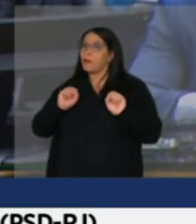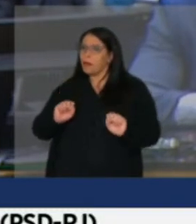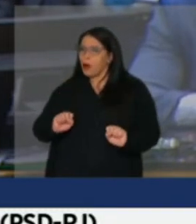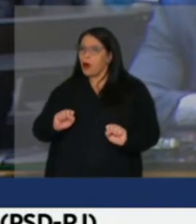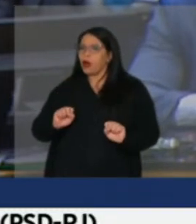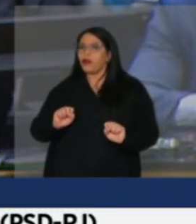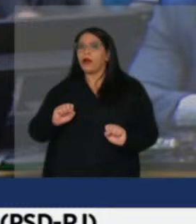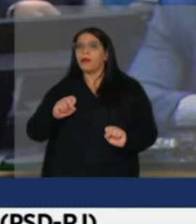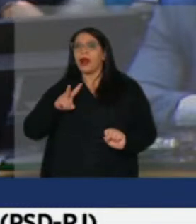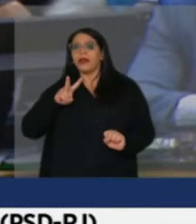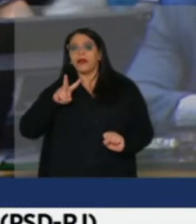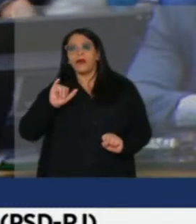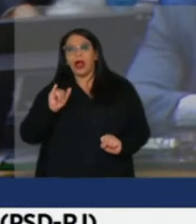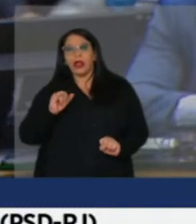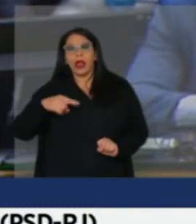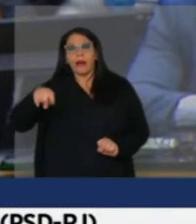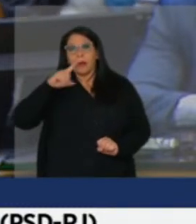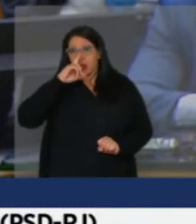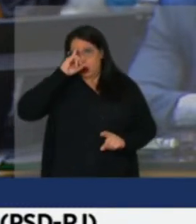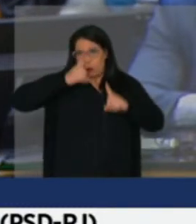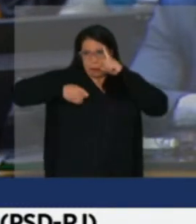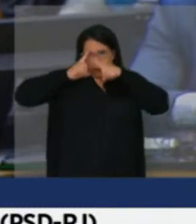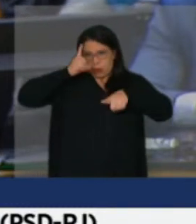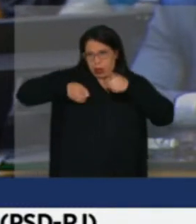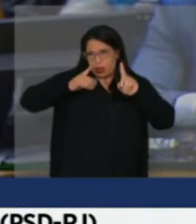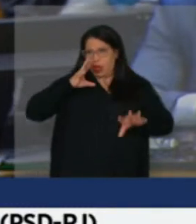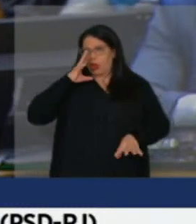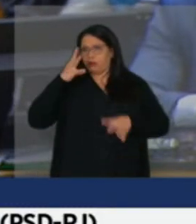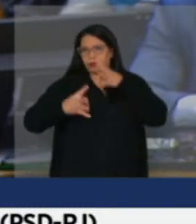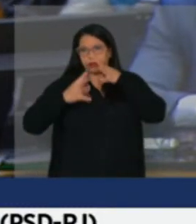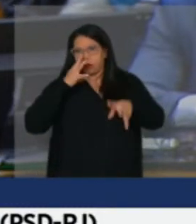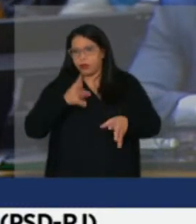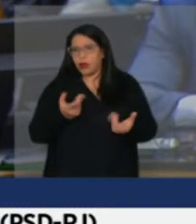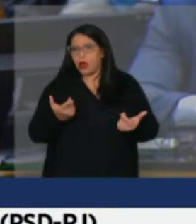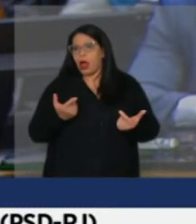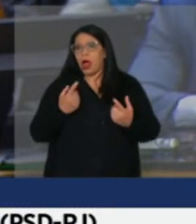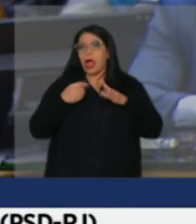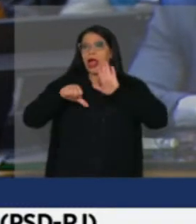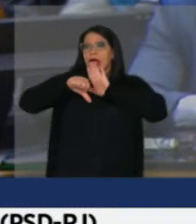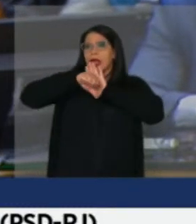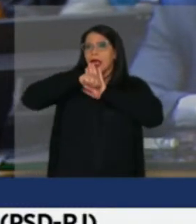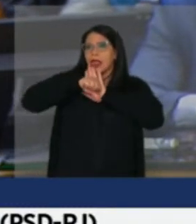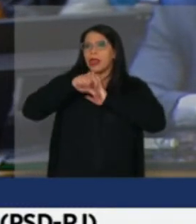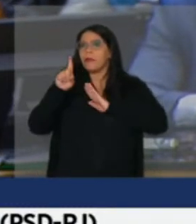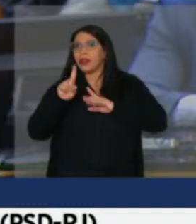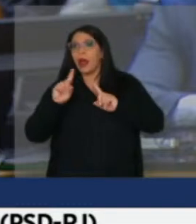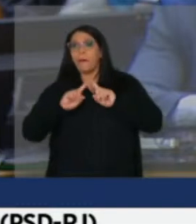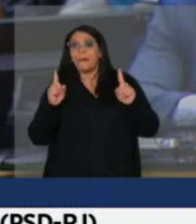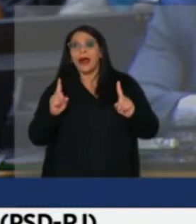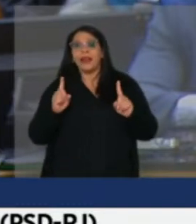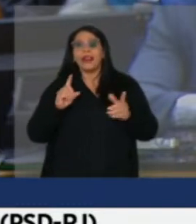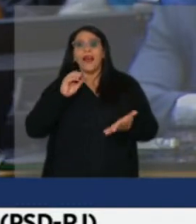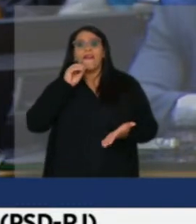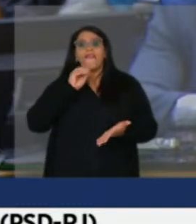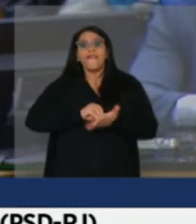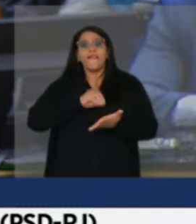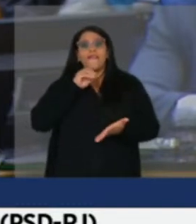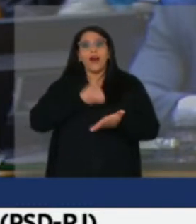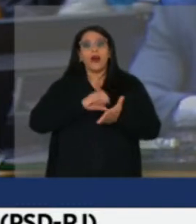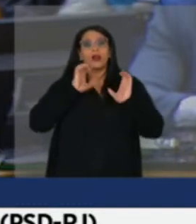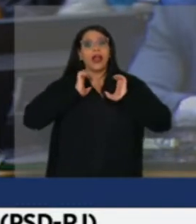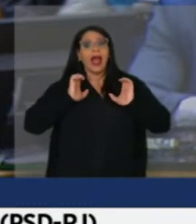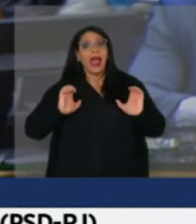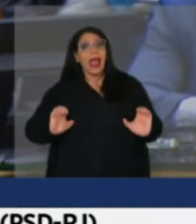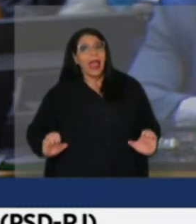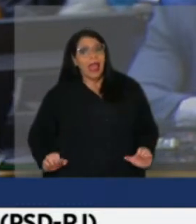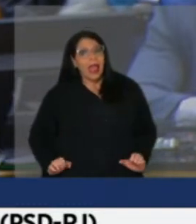relator da matéria, ninguém está aqui a julgar crime ou não, e sim falta ou não de decoro parlamentar. Esta casa não